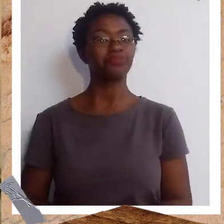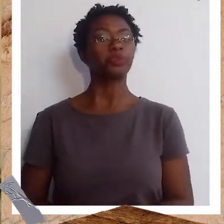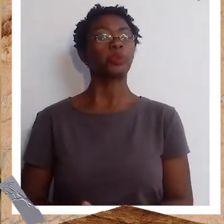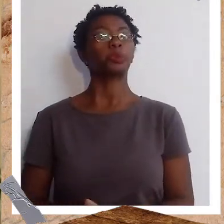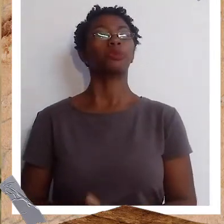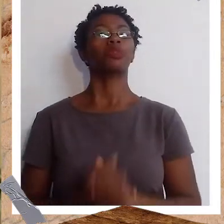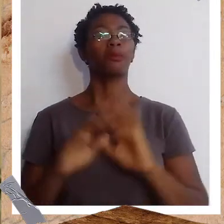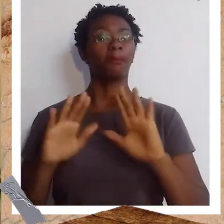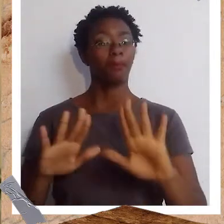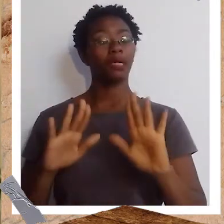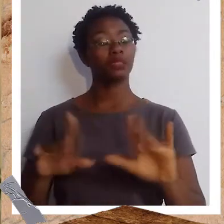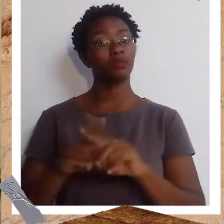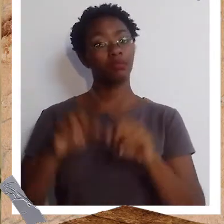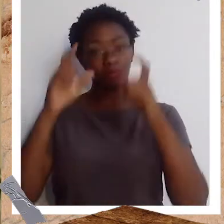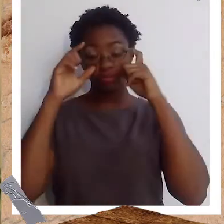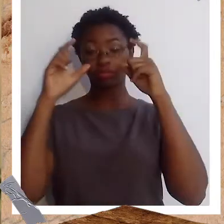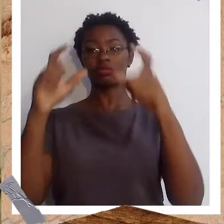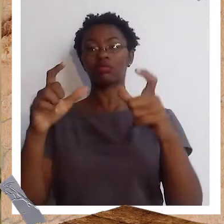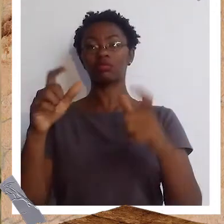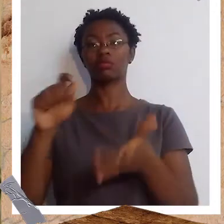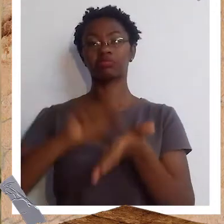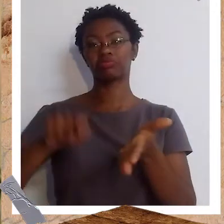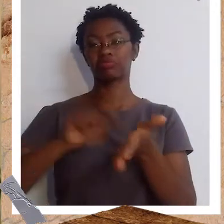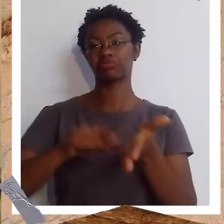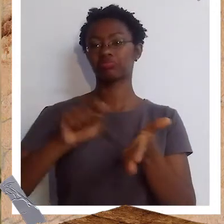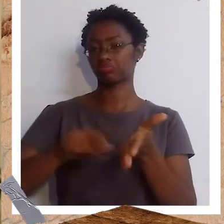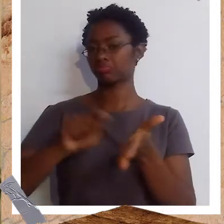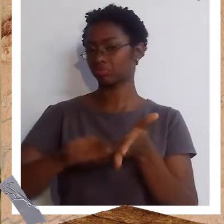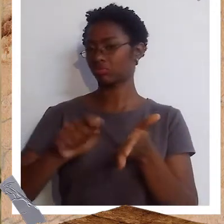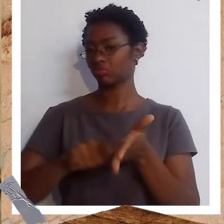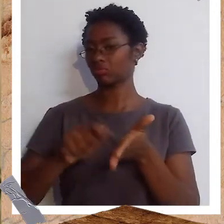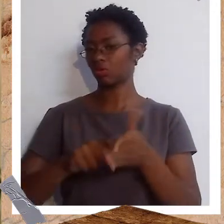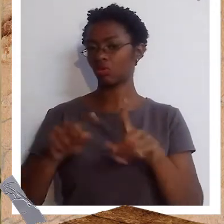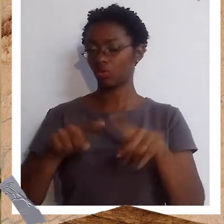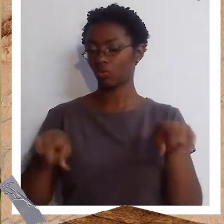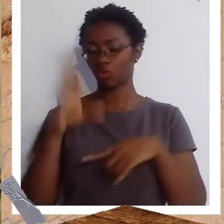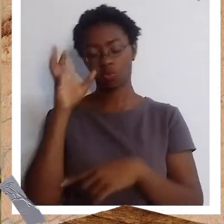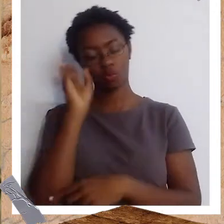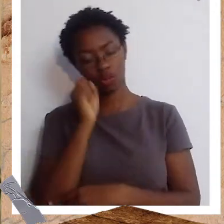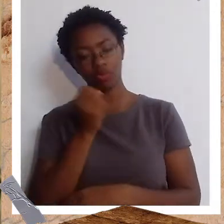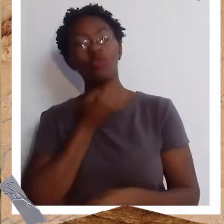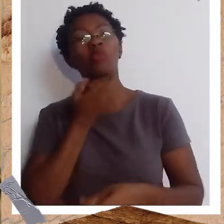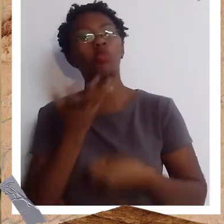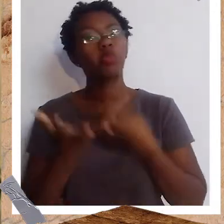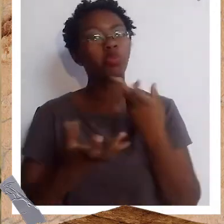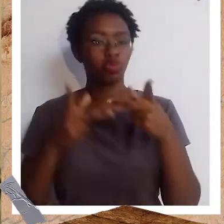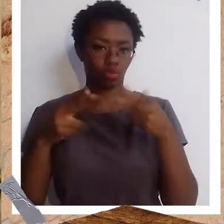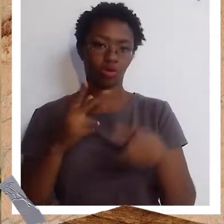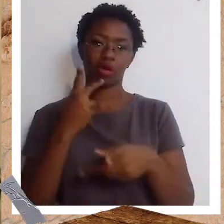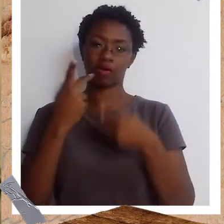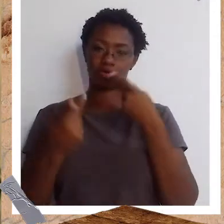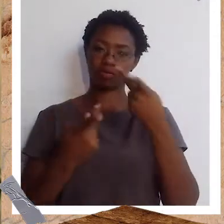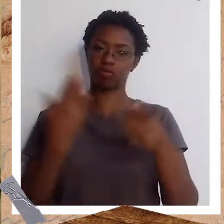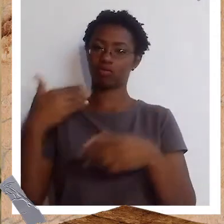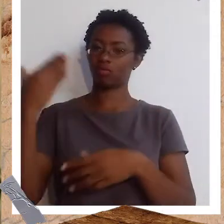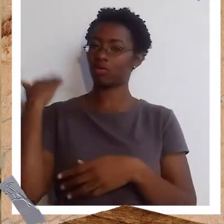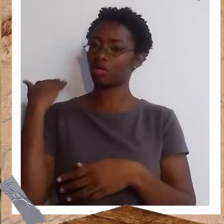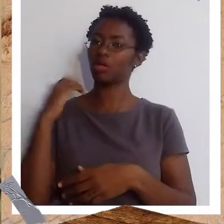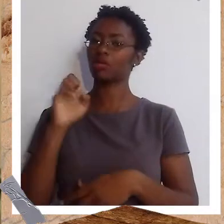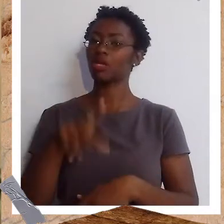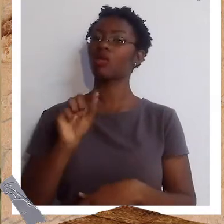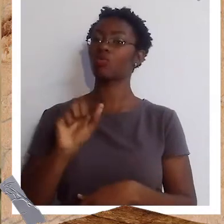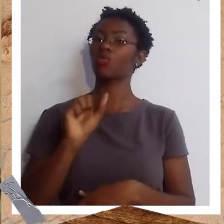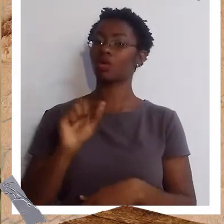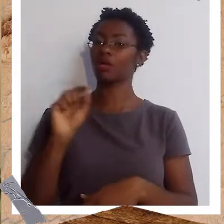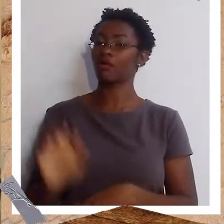Carolina, escritora de Um Quarto de Despejo, né? O Quarto de Despejo, como ela dizia, que é a